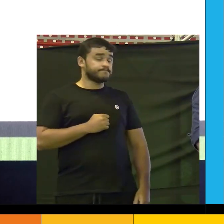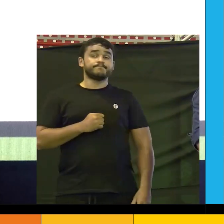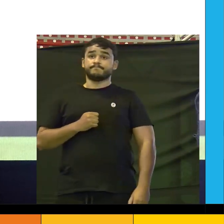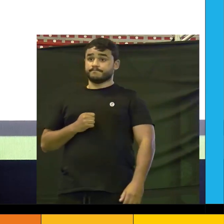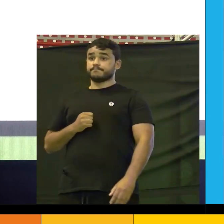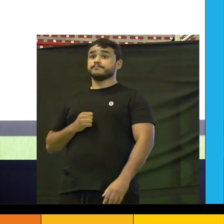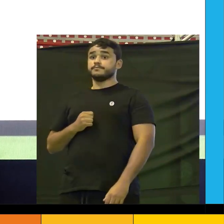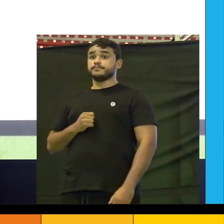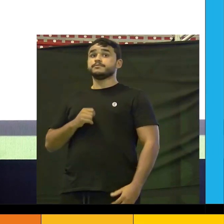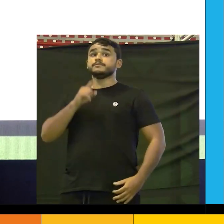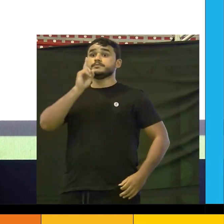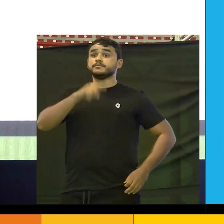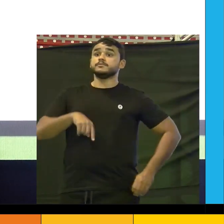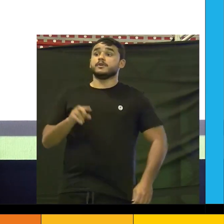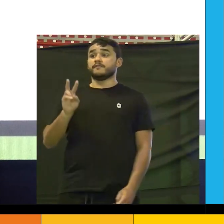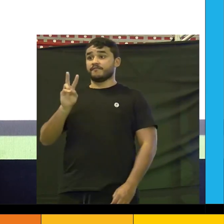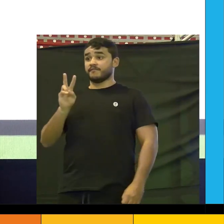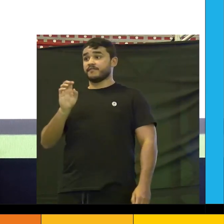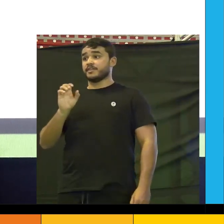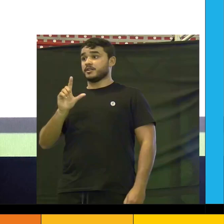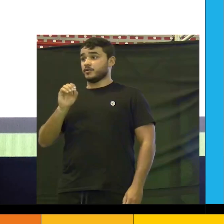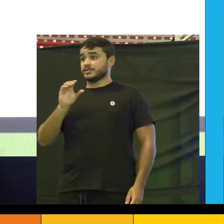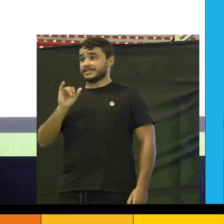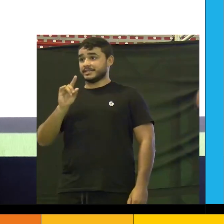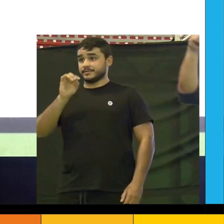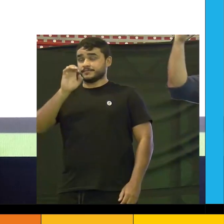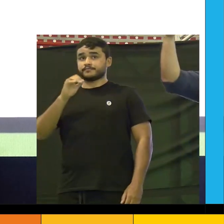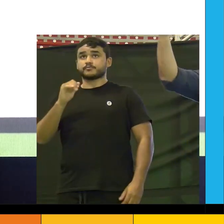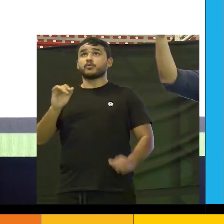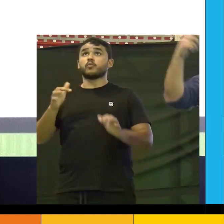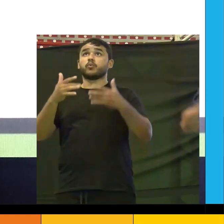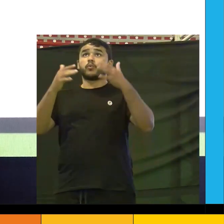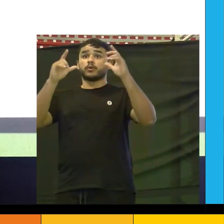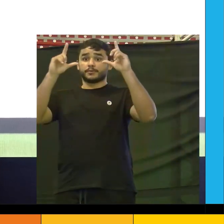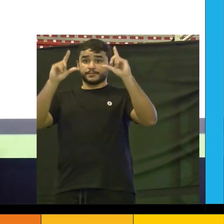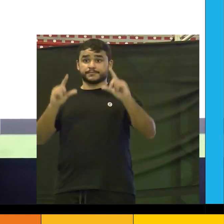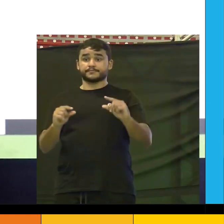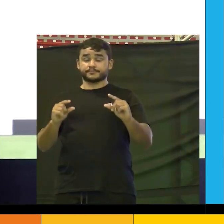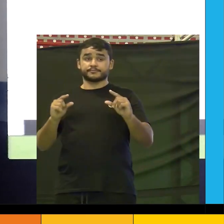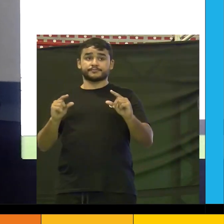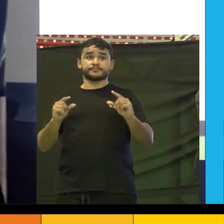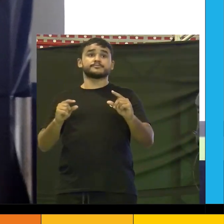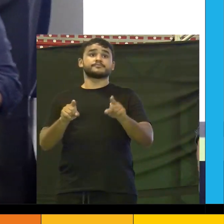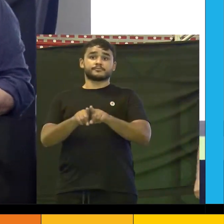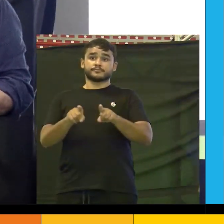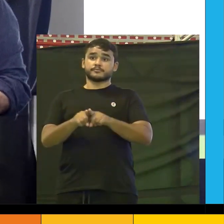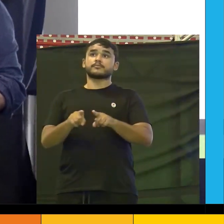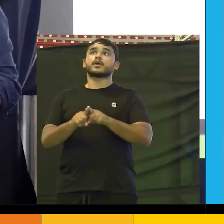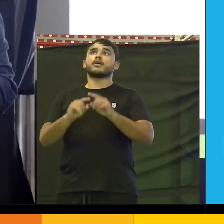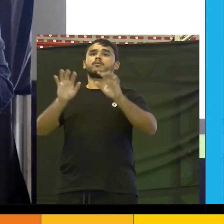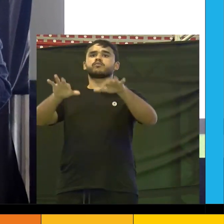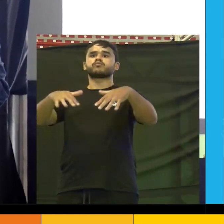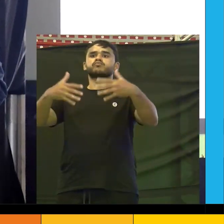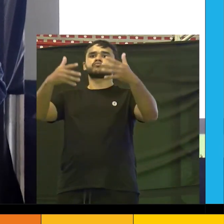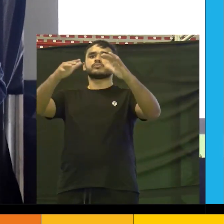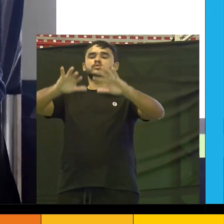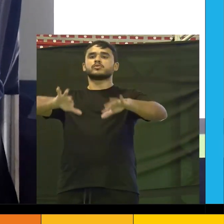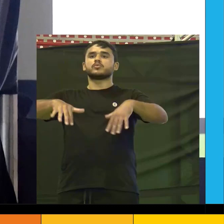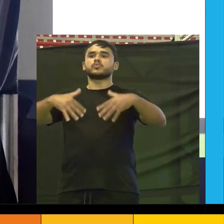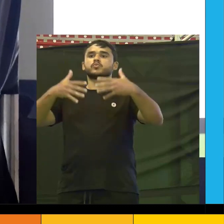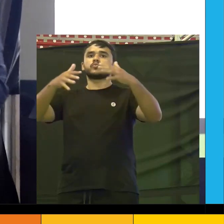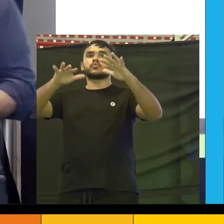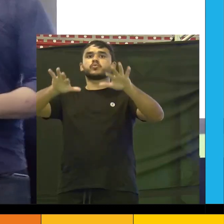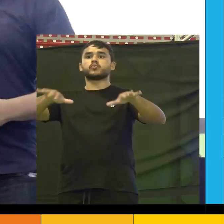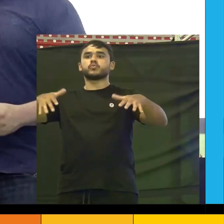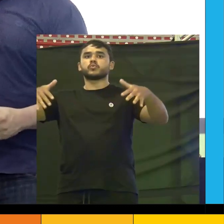Diminui. Para menos de 80. O seu comprimento de onda também o quê?